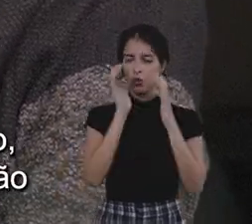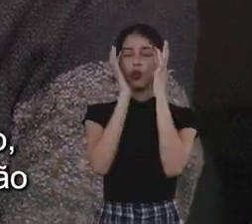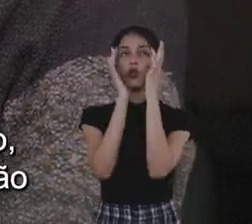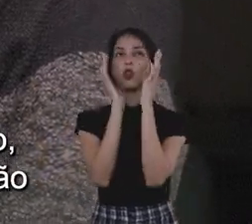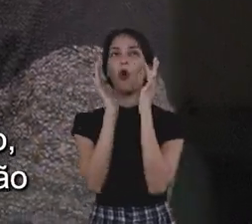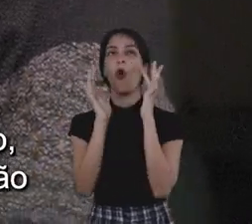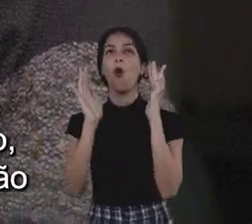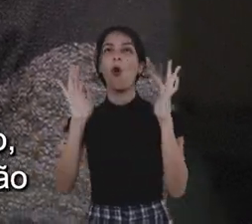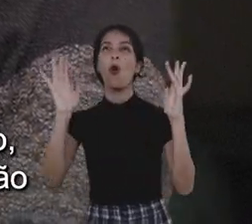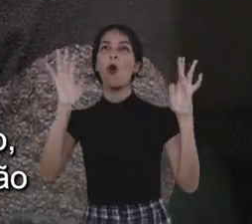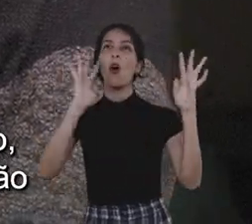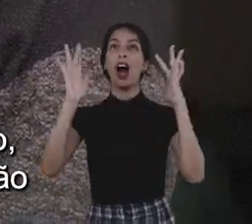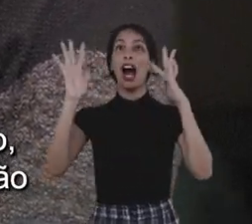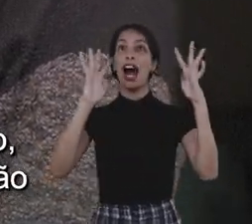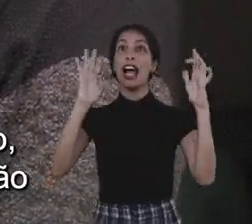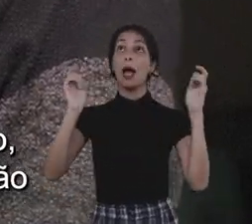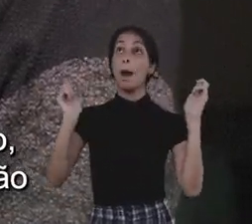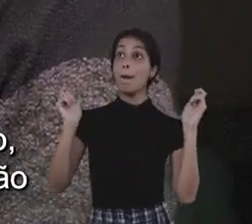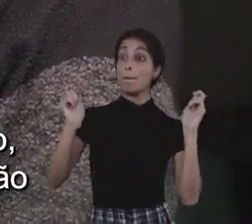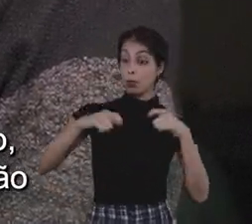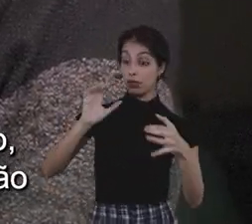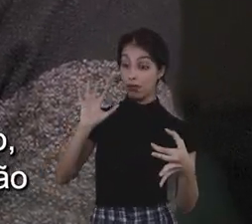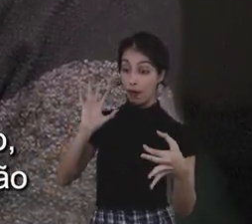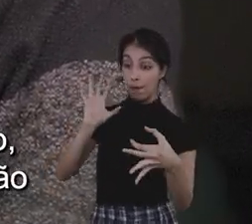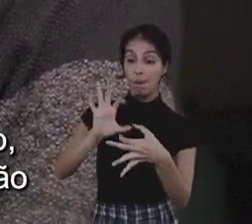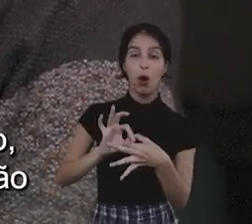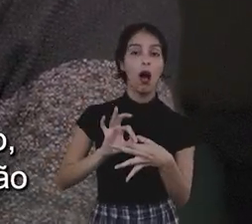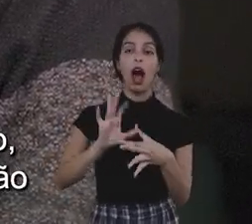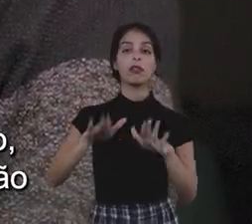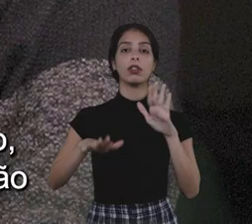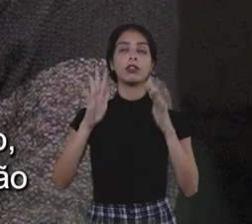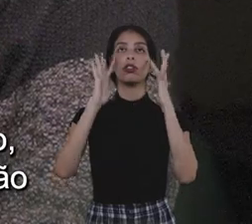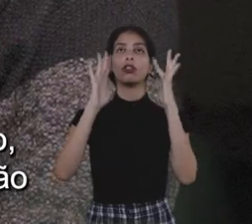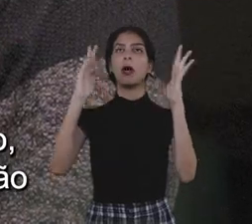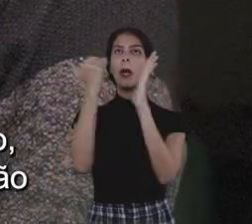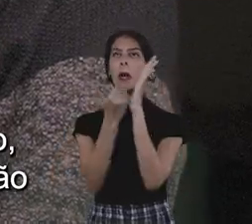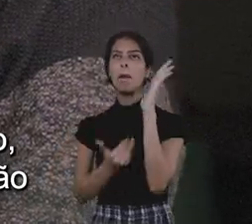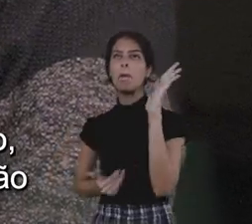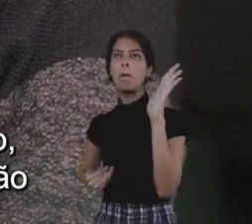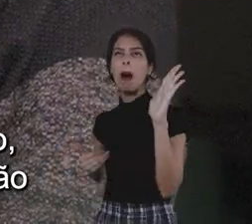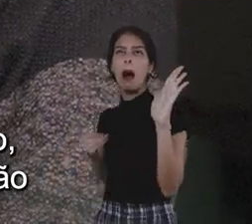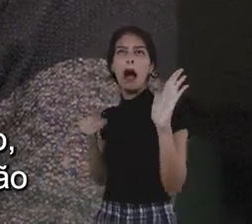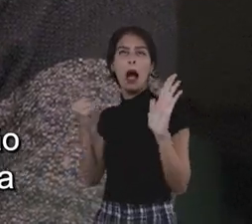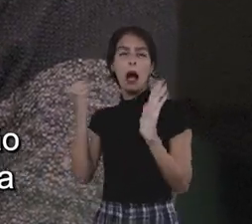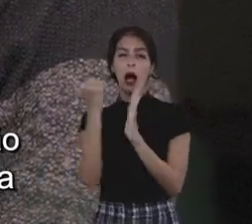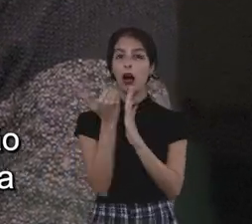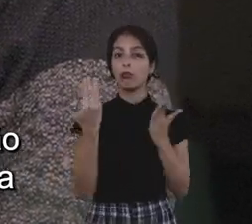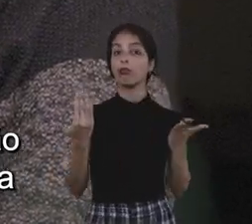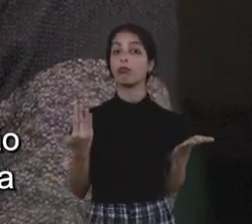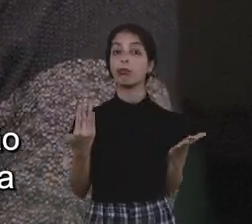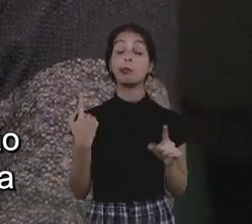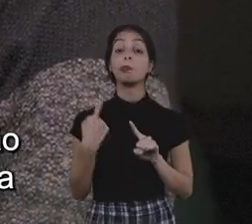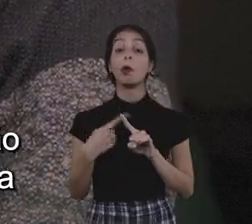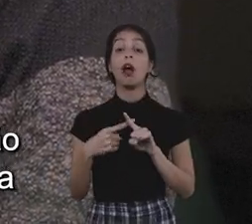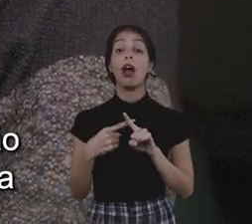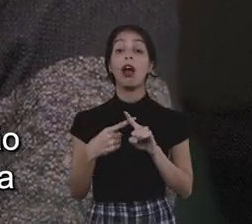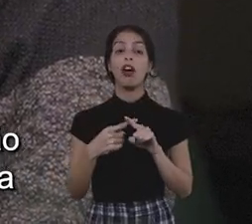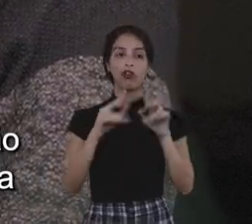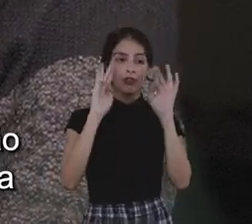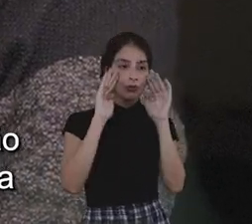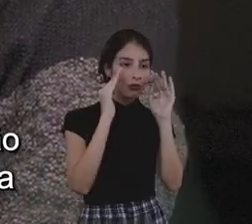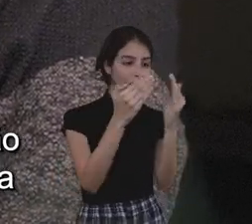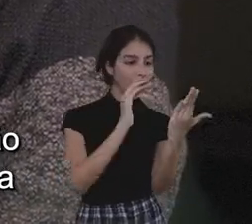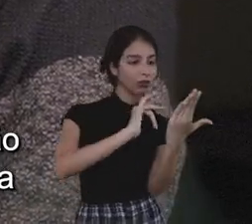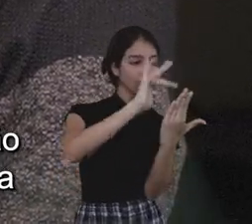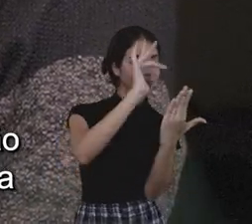fazer sonhos que sejam executáveis no coletivo a gente tá idealizando aquelas pessoas que estão ali naquela telinha